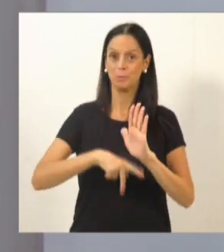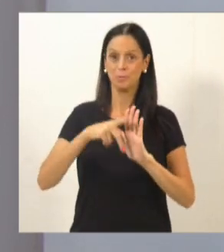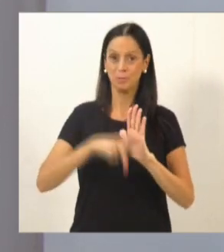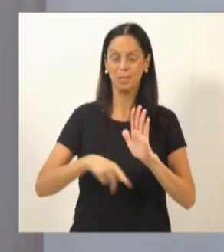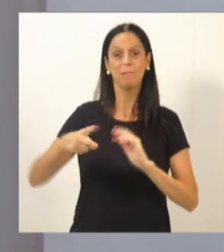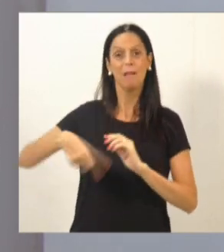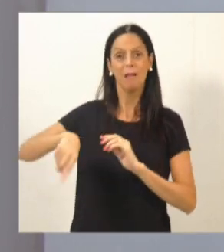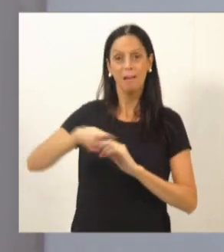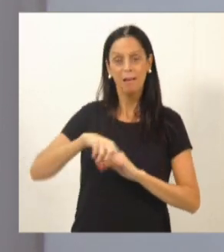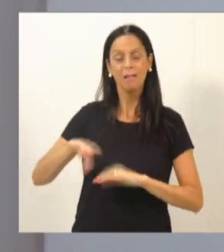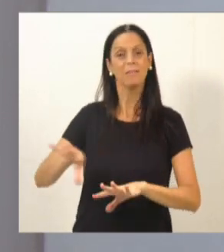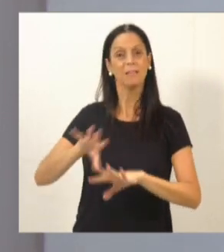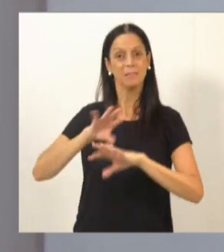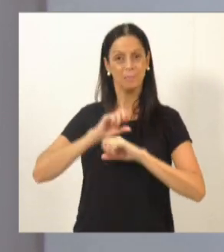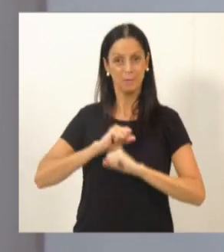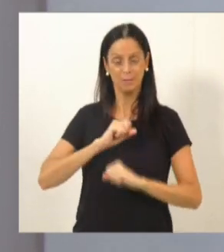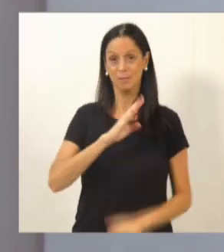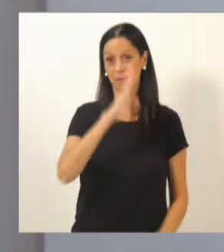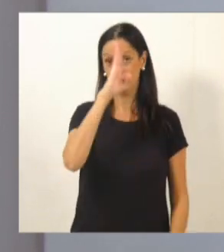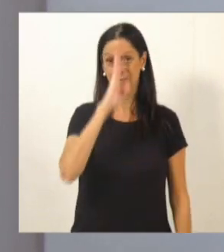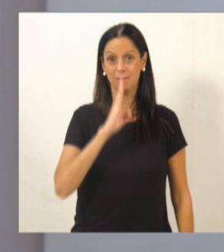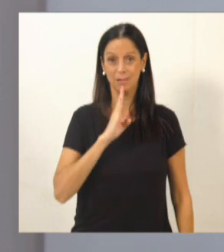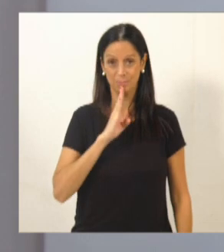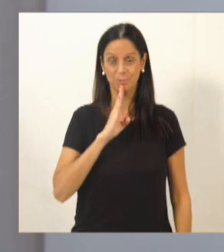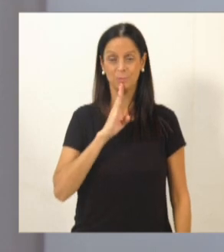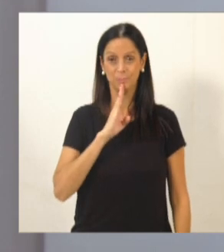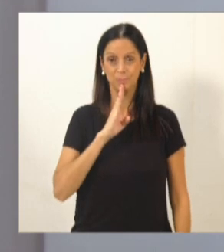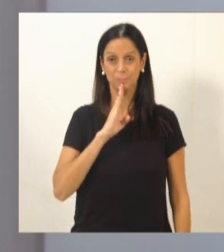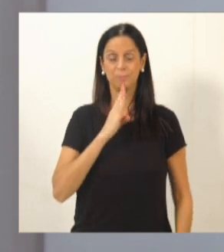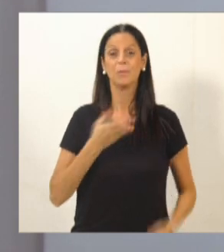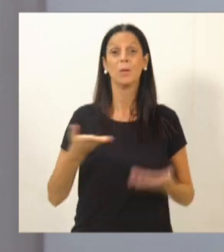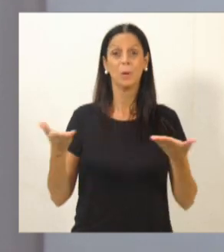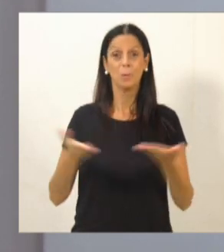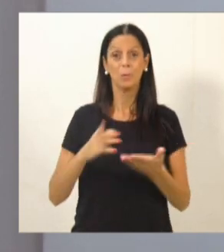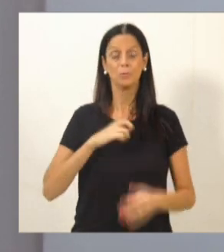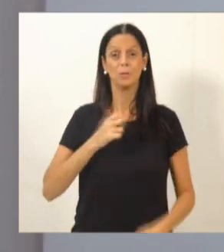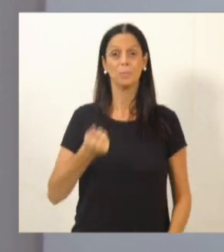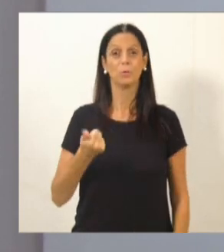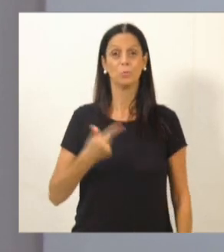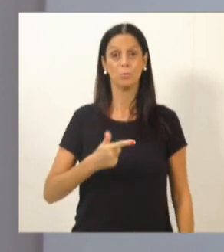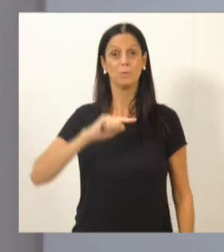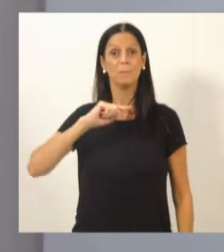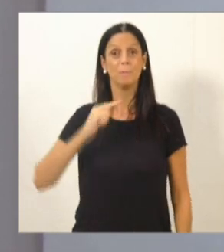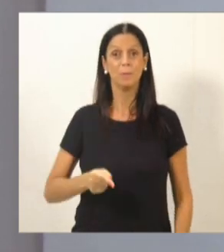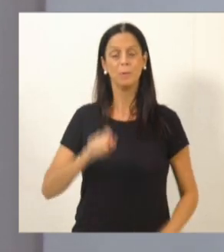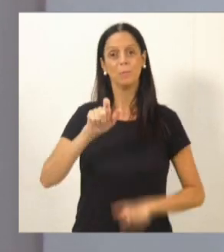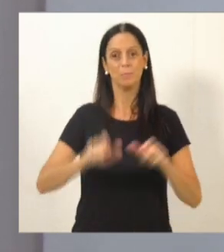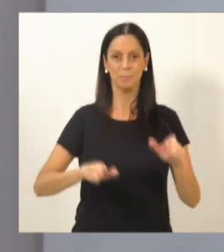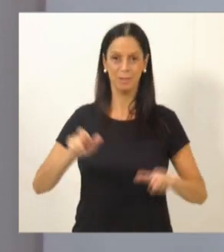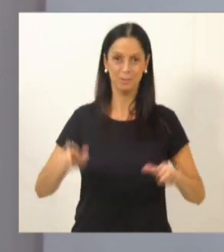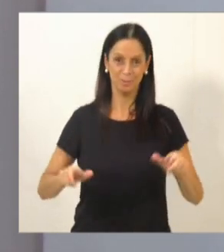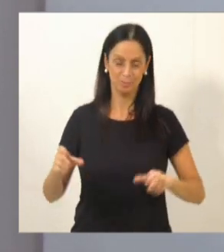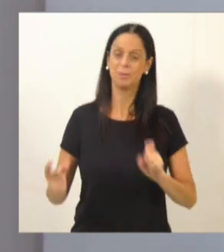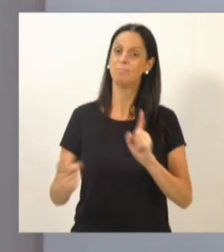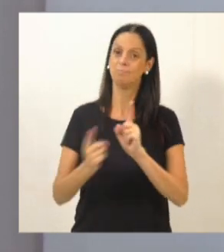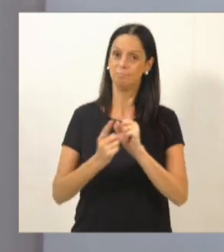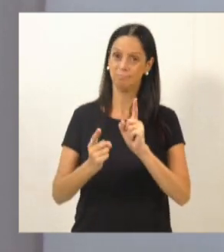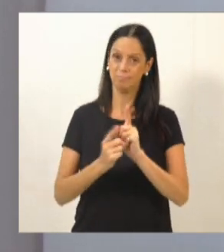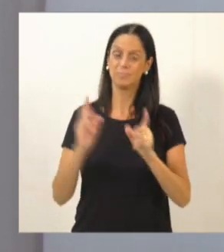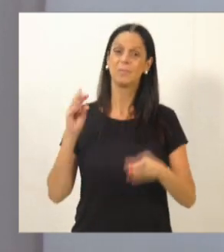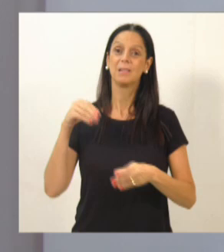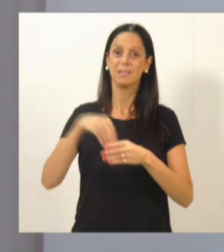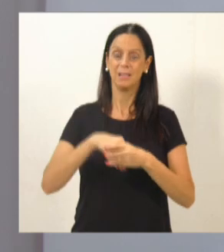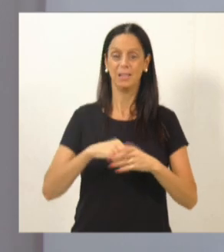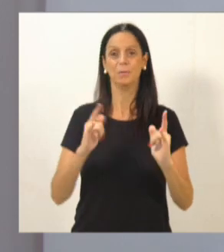de forma gratuita. Nós temos hoje 12 mil pessoas sendo atendidas pela gente, 8